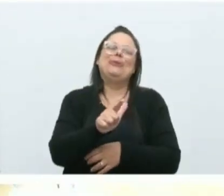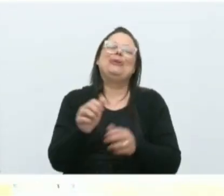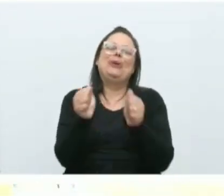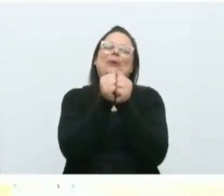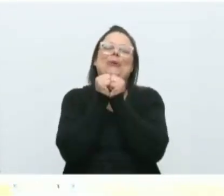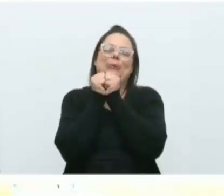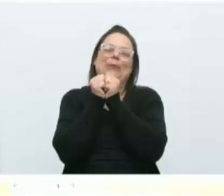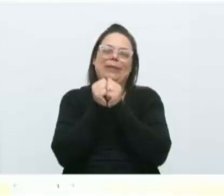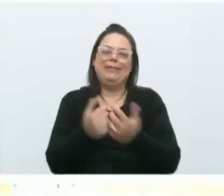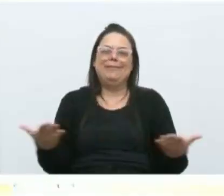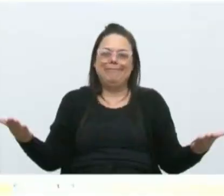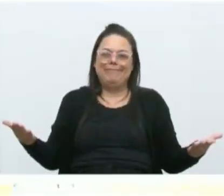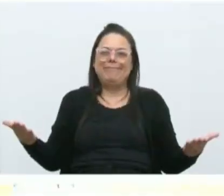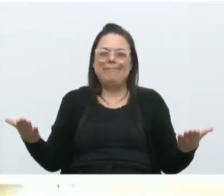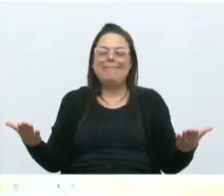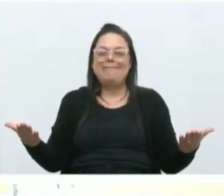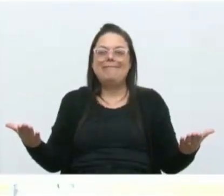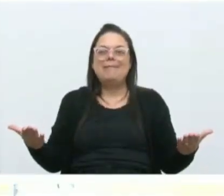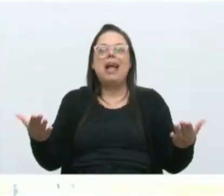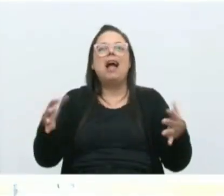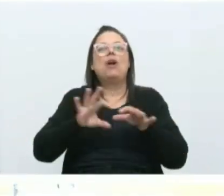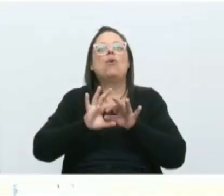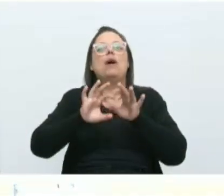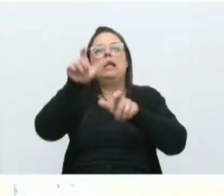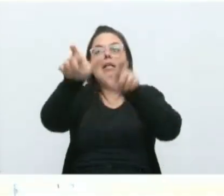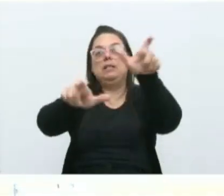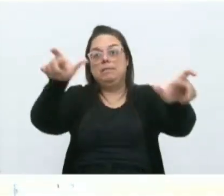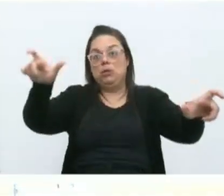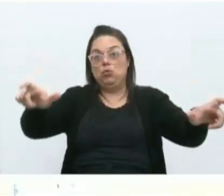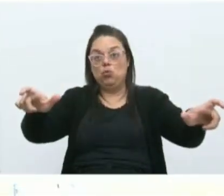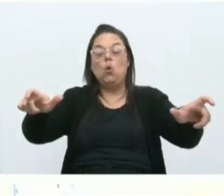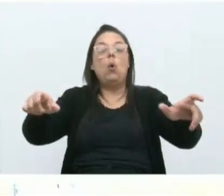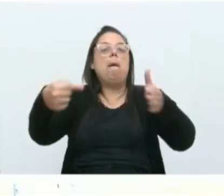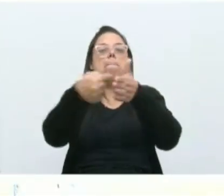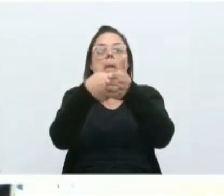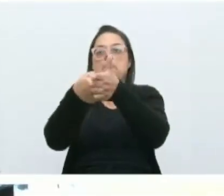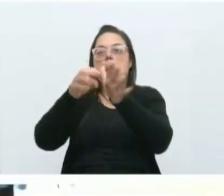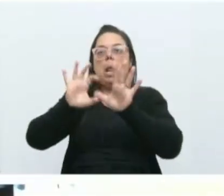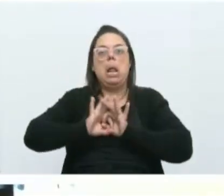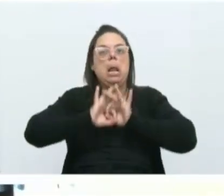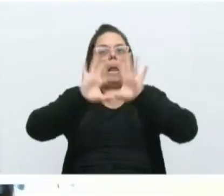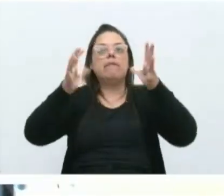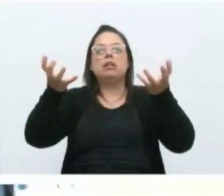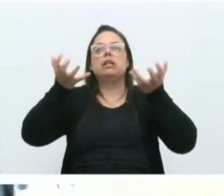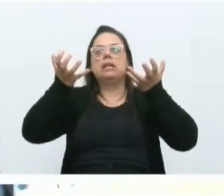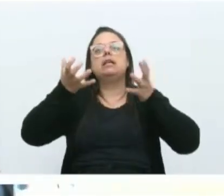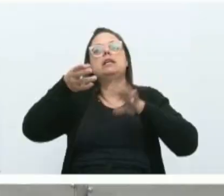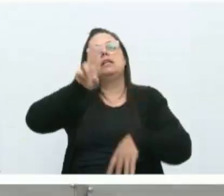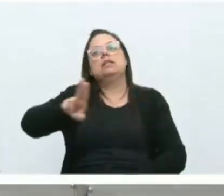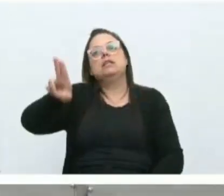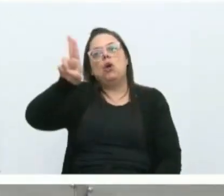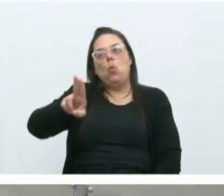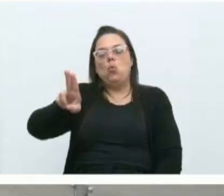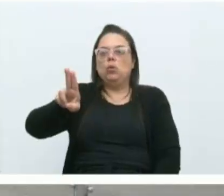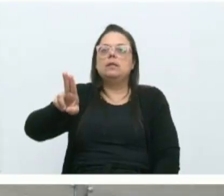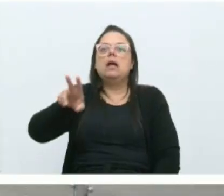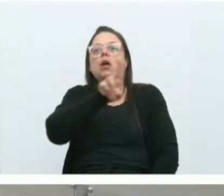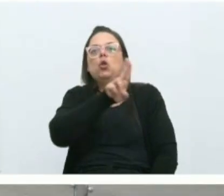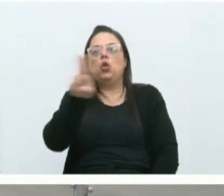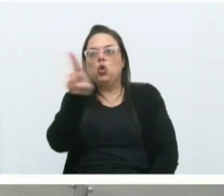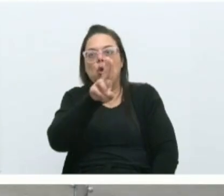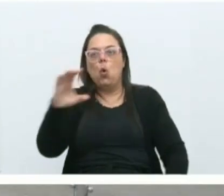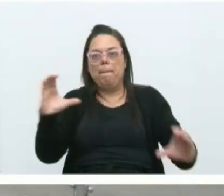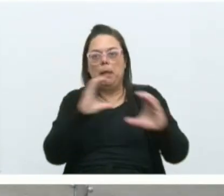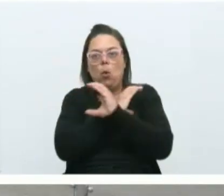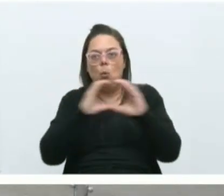juntos, tá bom? Então, palavra aberta aos presentes, fiquem à vontade. Eu vou pedir para quem quiser usar a palavra, nome completo,